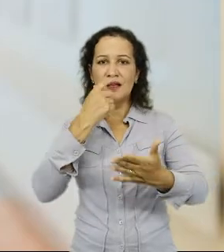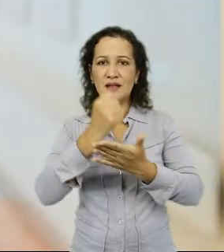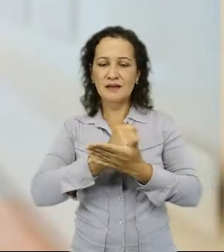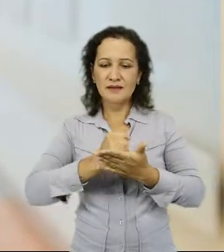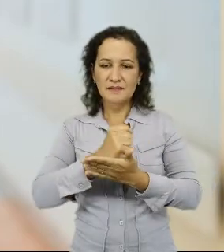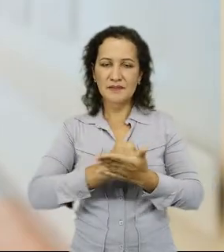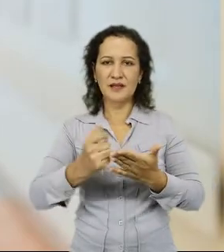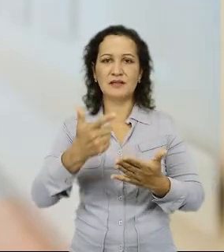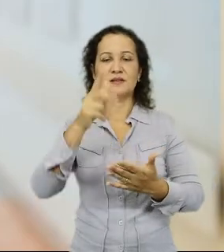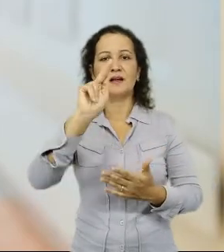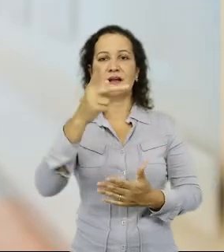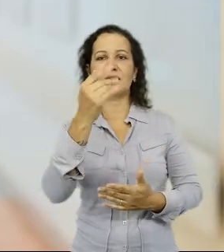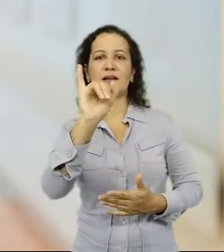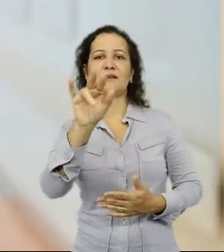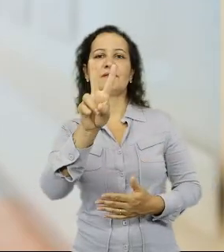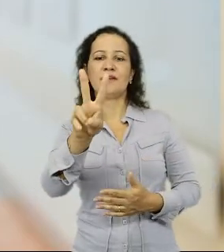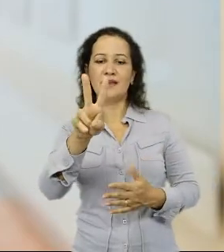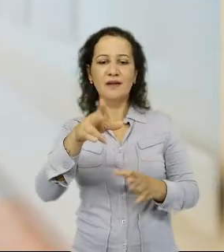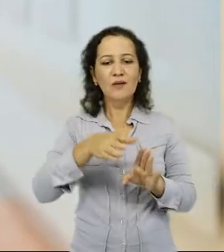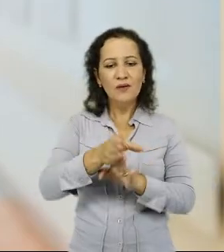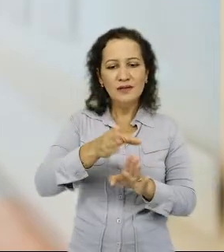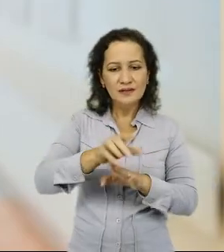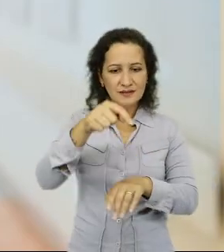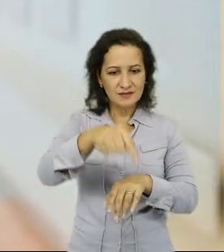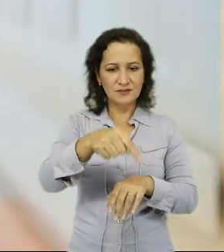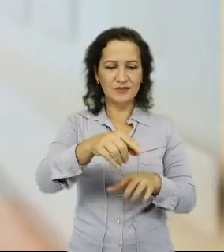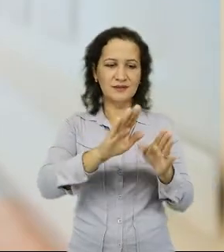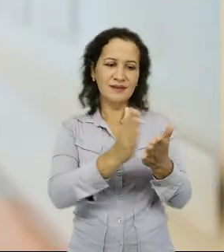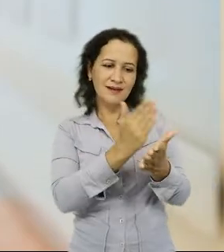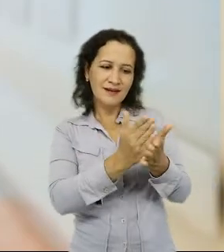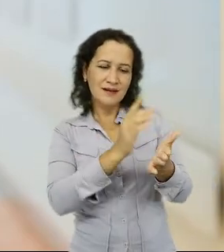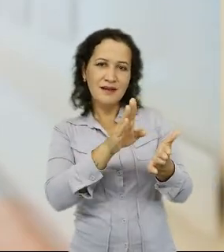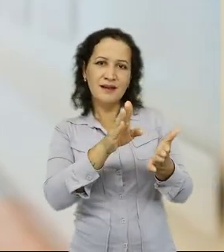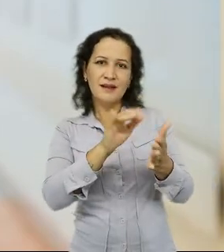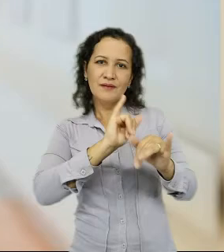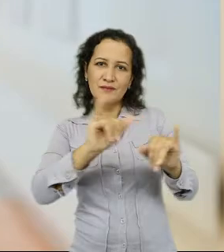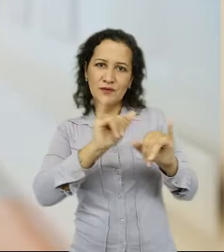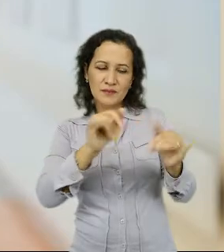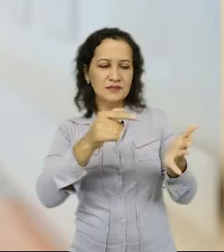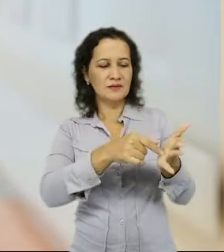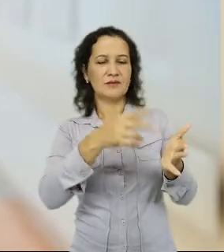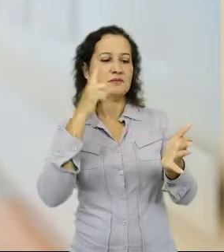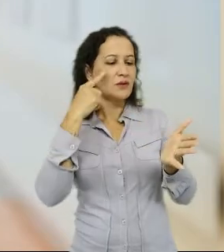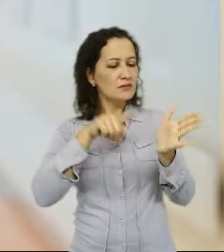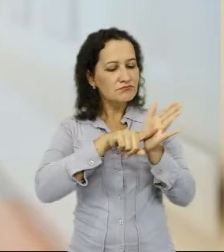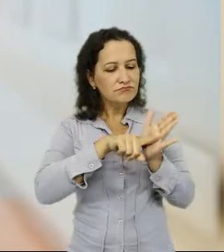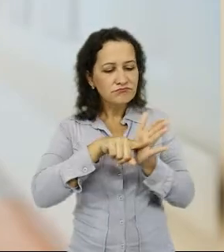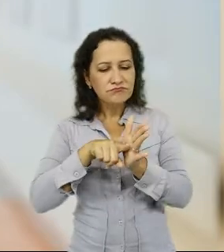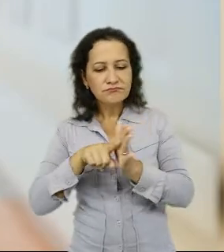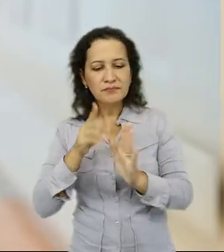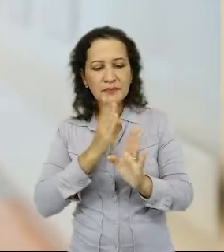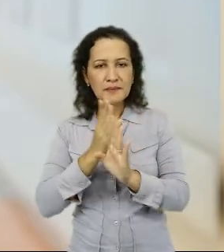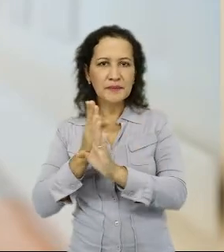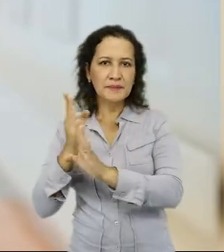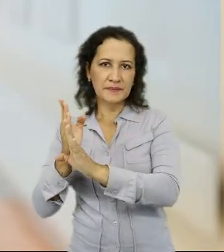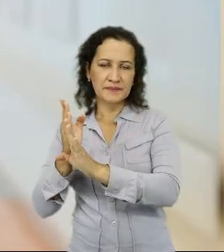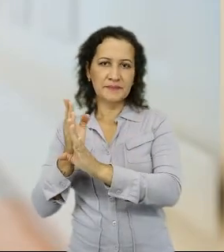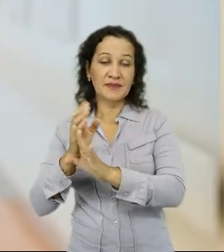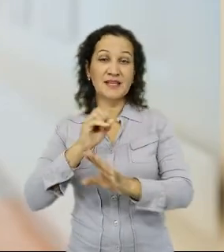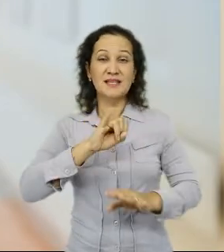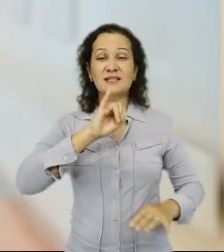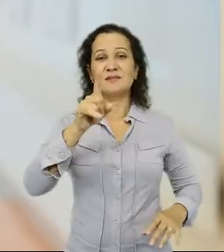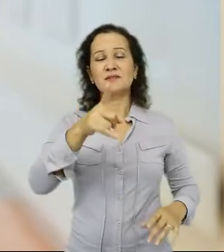pelo HIV. Usuários com imunodeficiência clínica ou laboratorial grave não devem